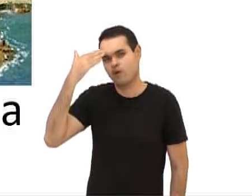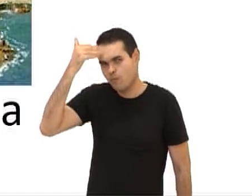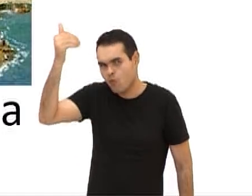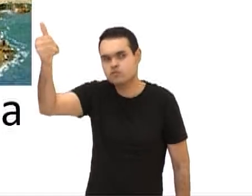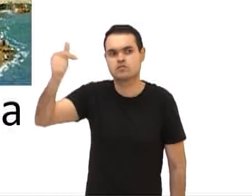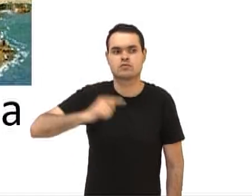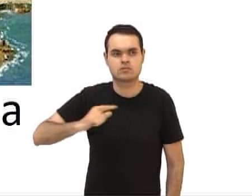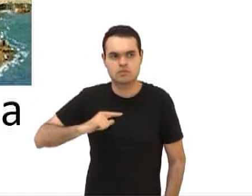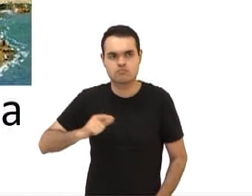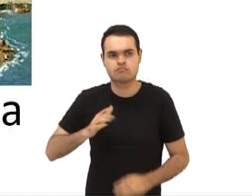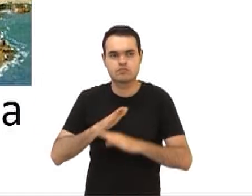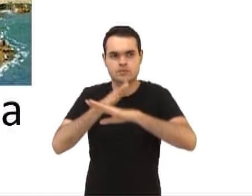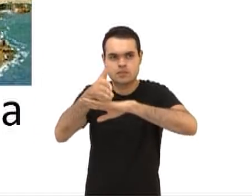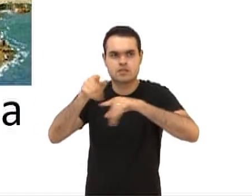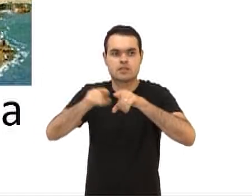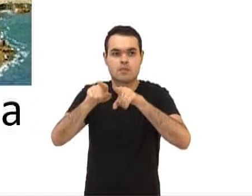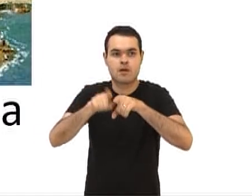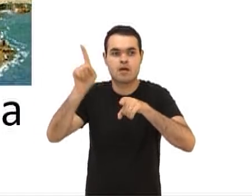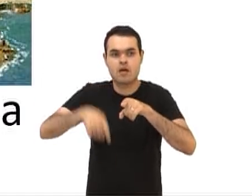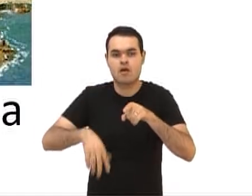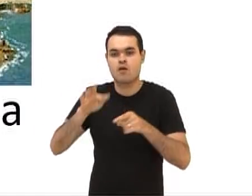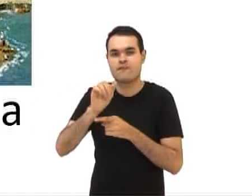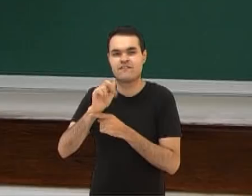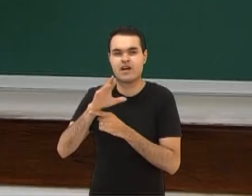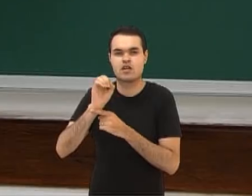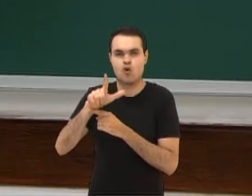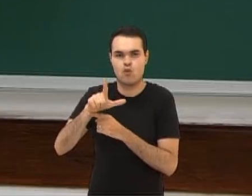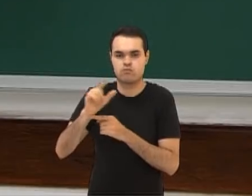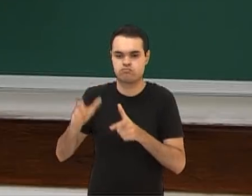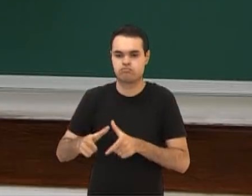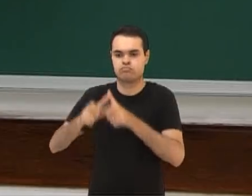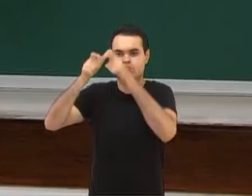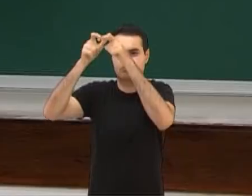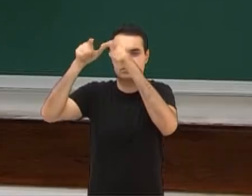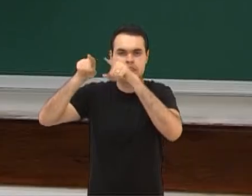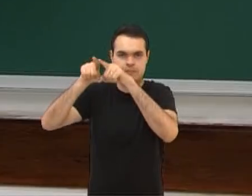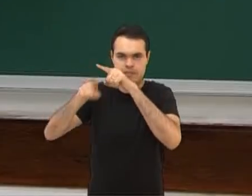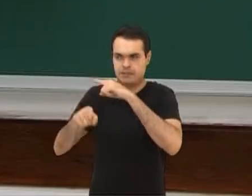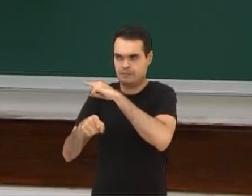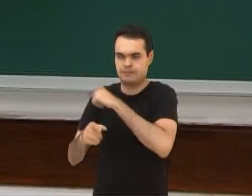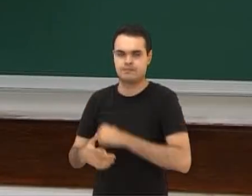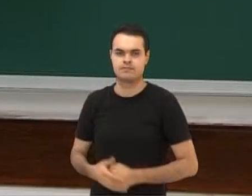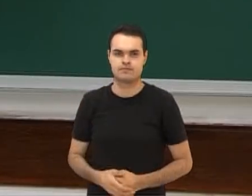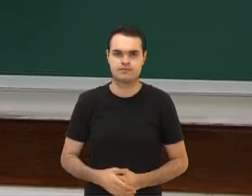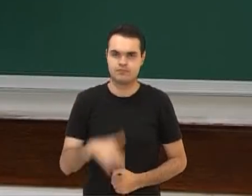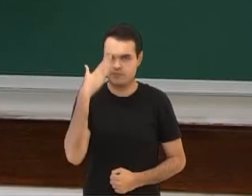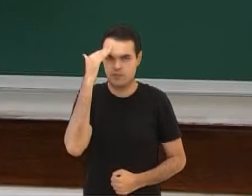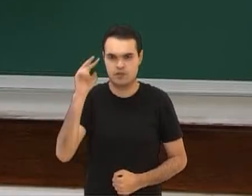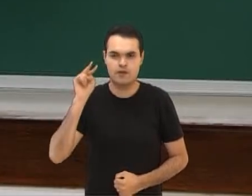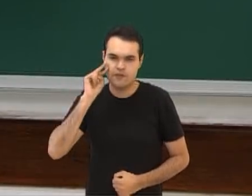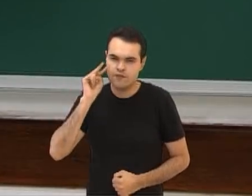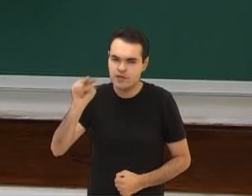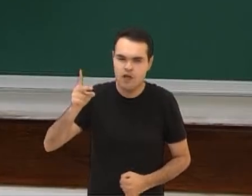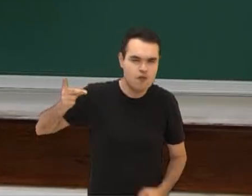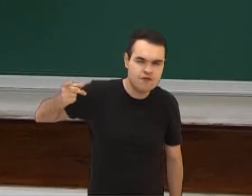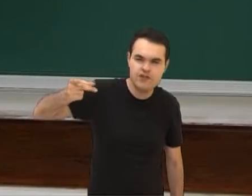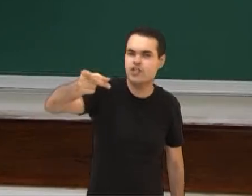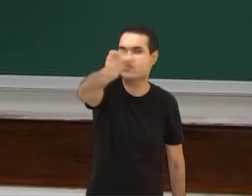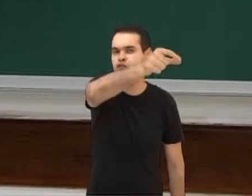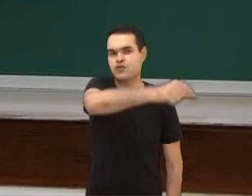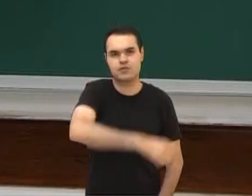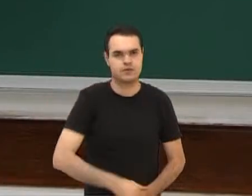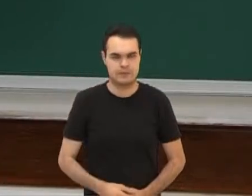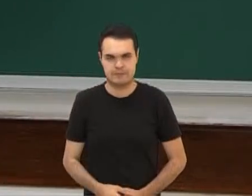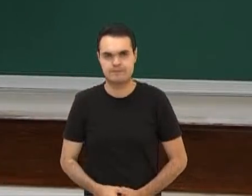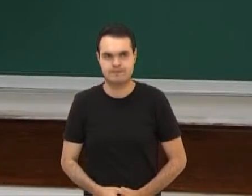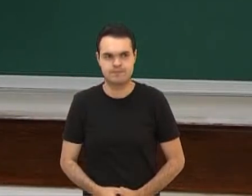entradas, né? E o farol de Alexandria, né? Também ficou famoso, que aí falava que enxergava além do infinito.